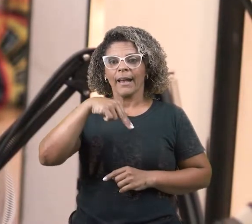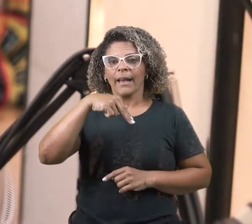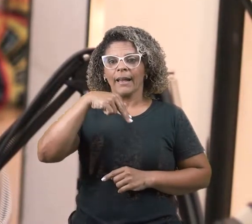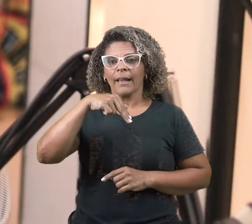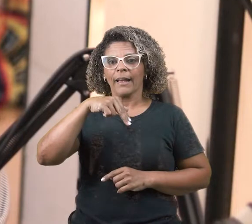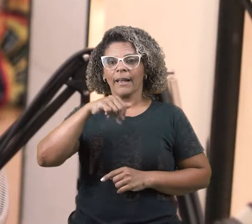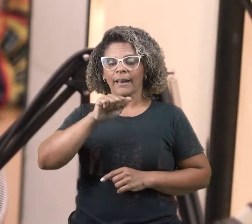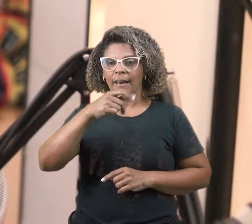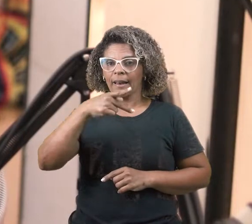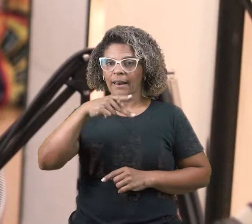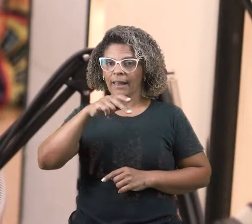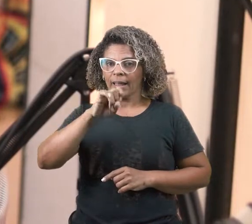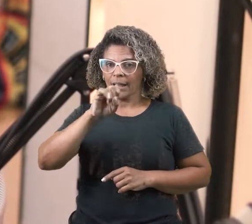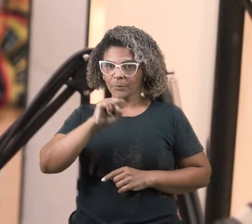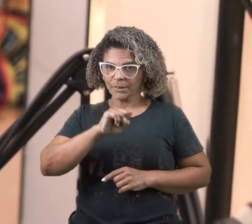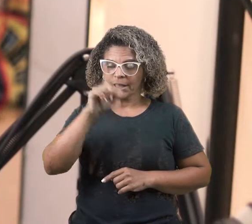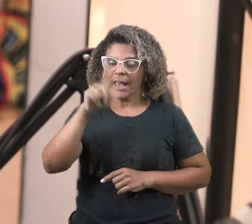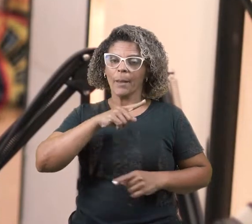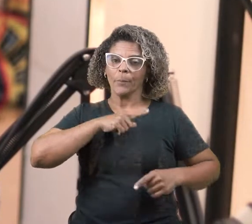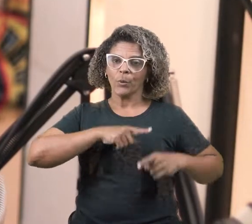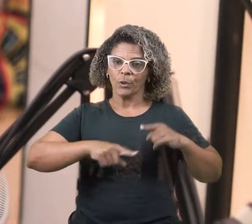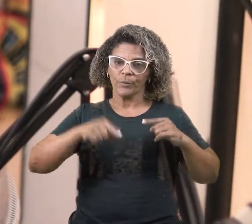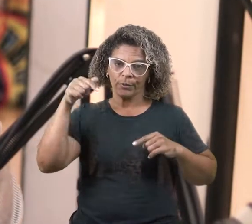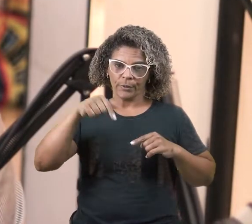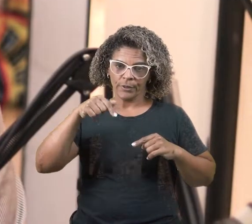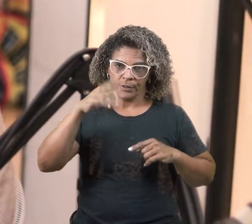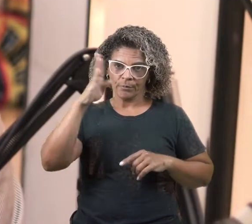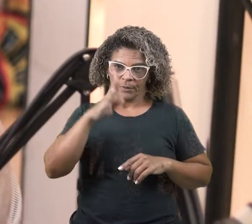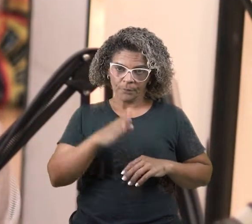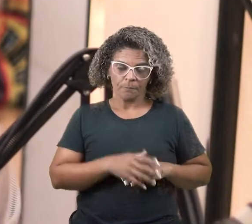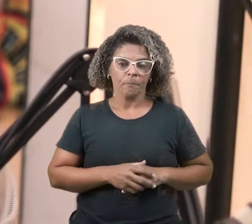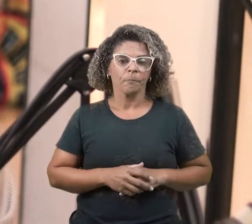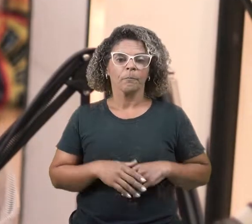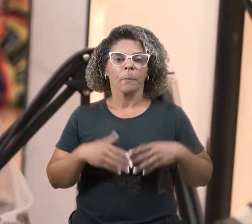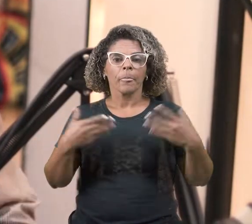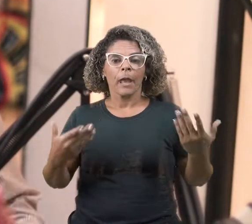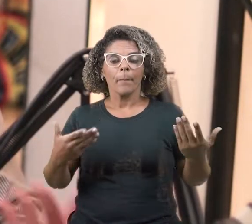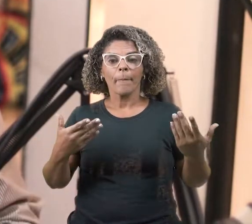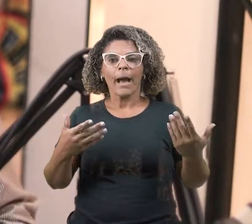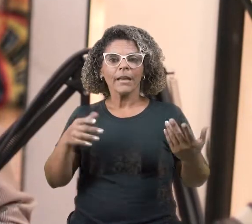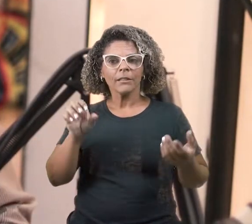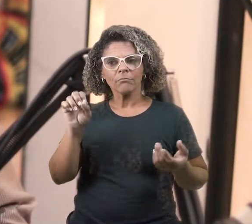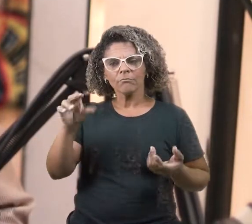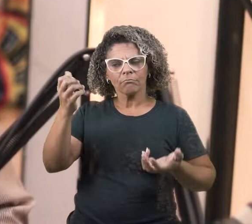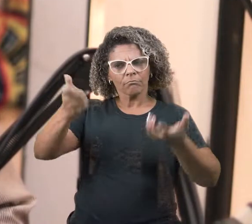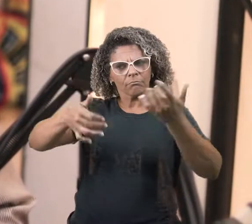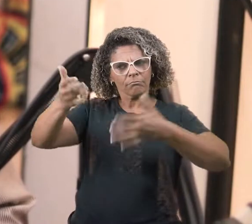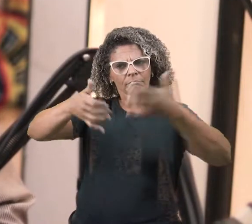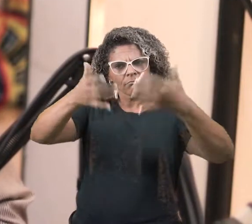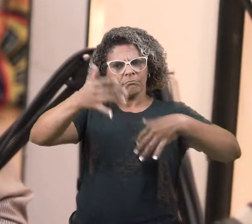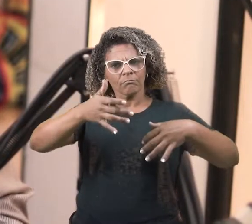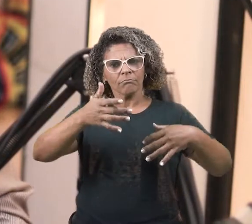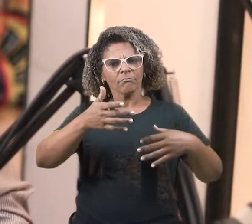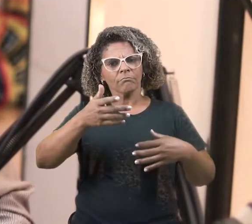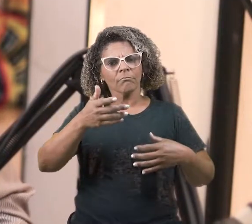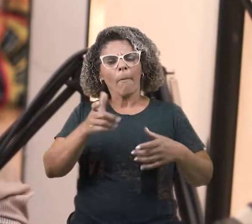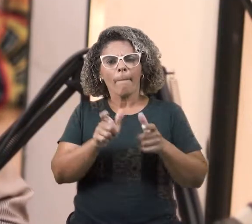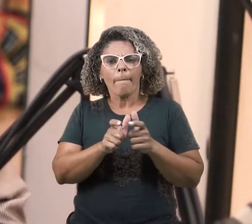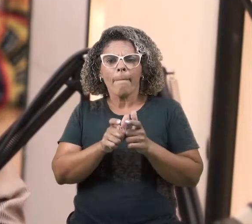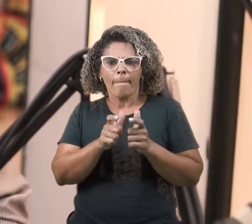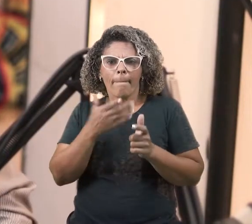que melhora a qualidade da relação sexual. Seja melhorando essa parte de tato,